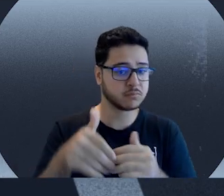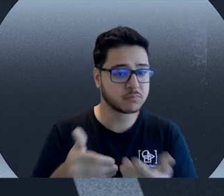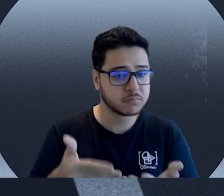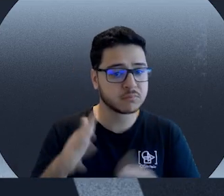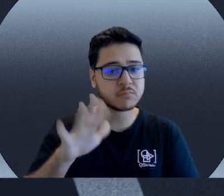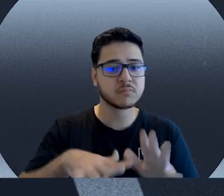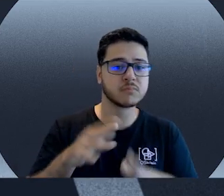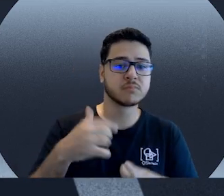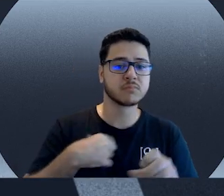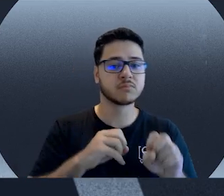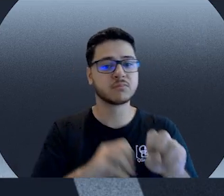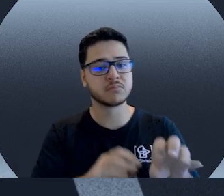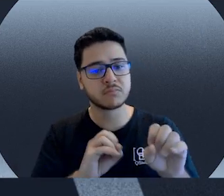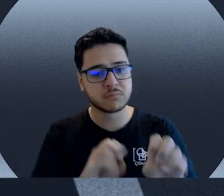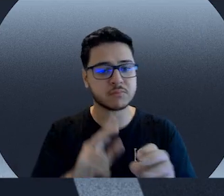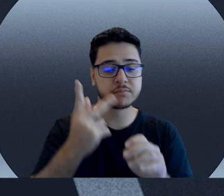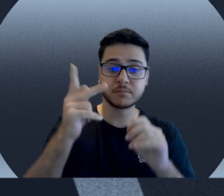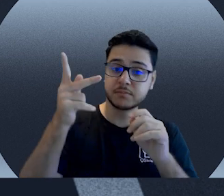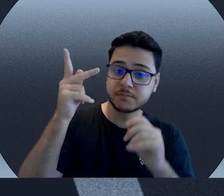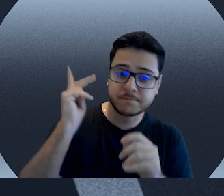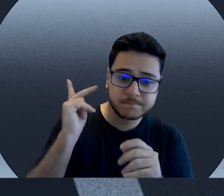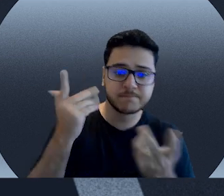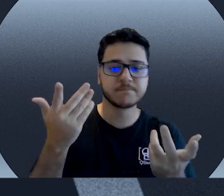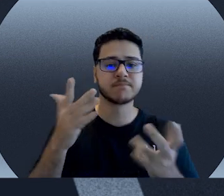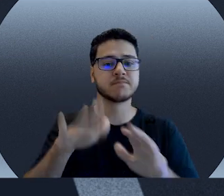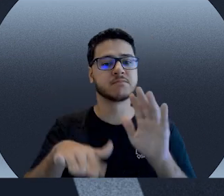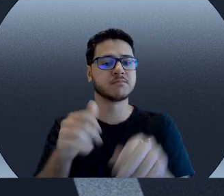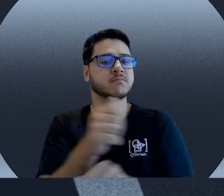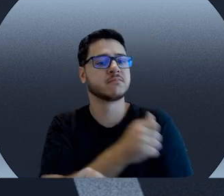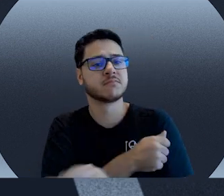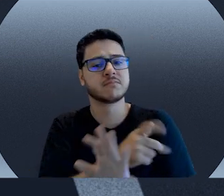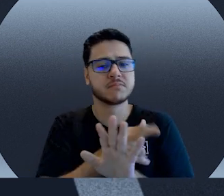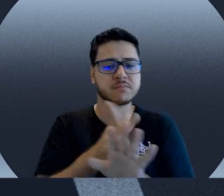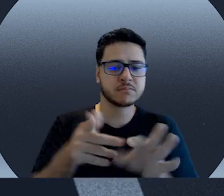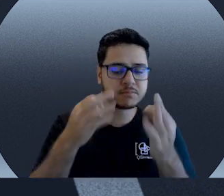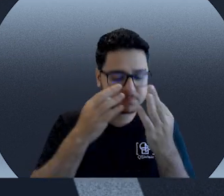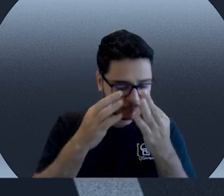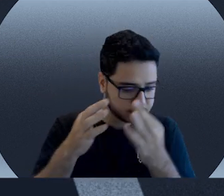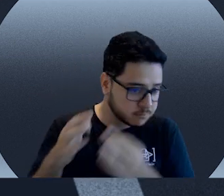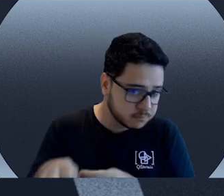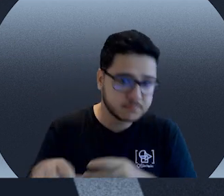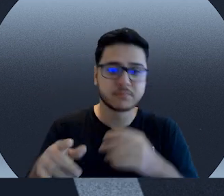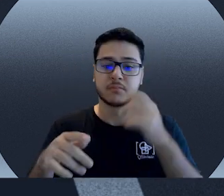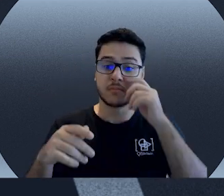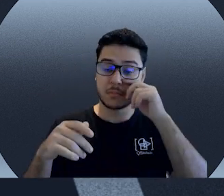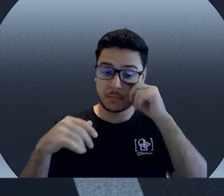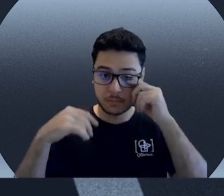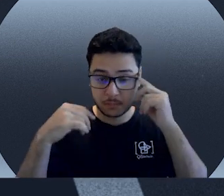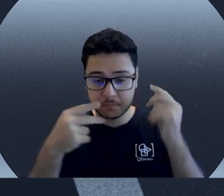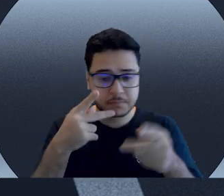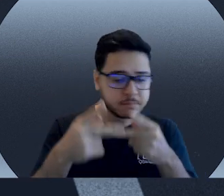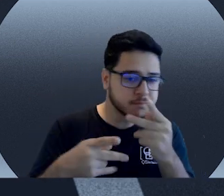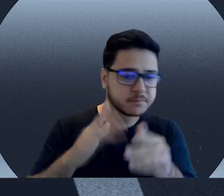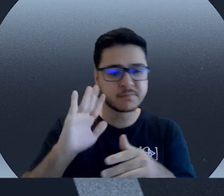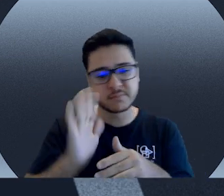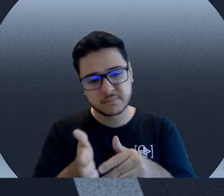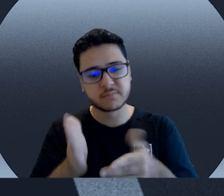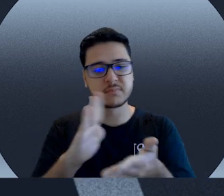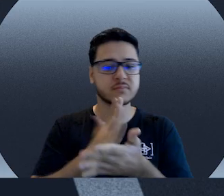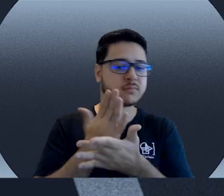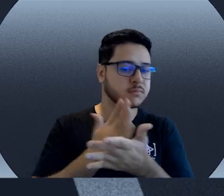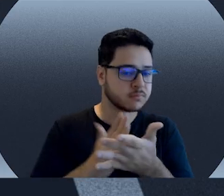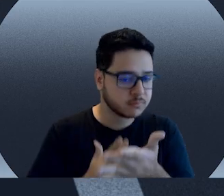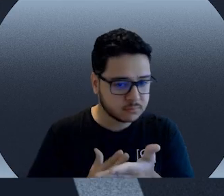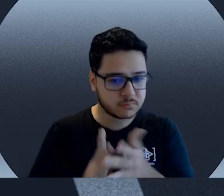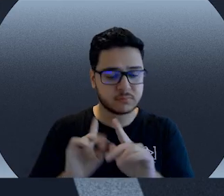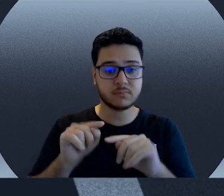eu estou ensinando história e aquele aluno está disperso, aquela teoria já está um pouco